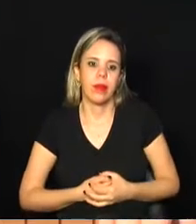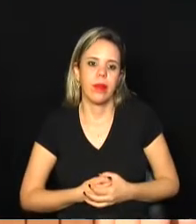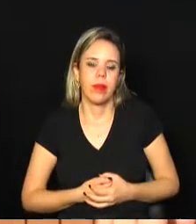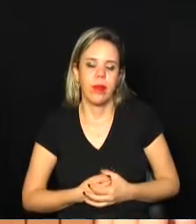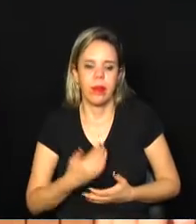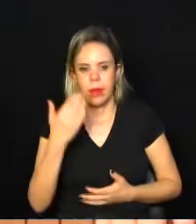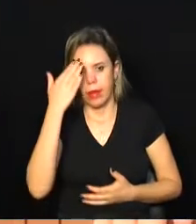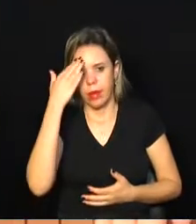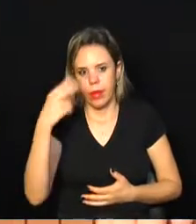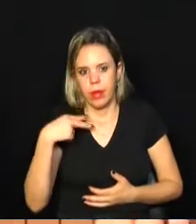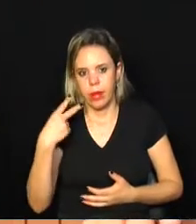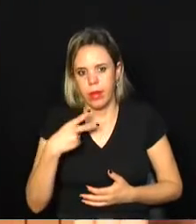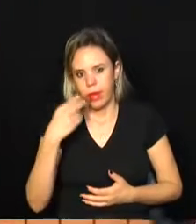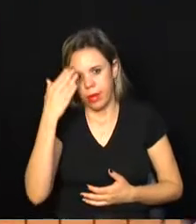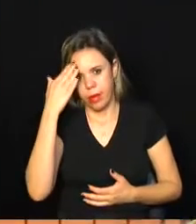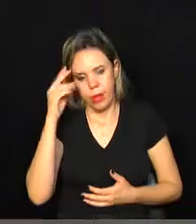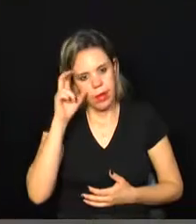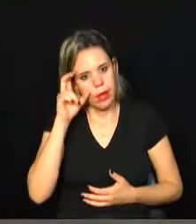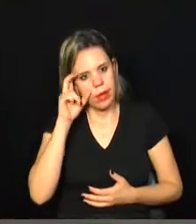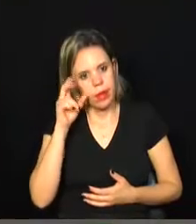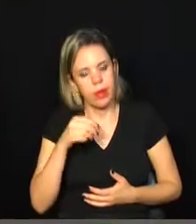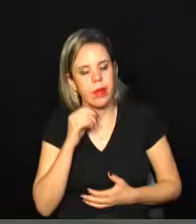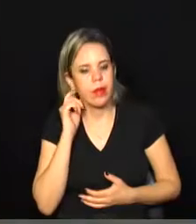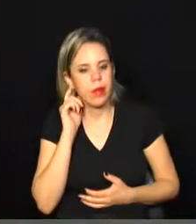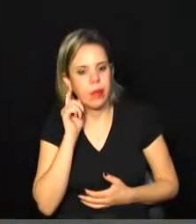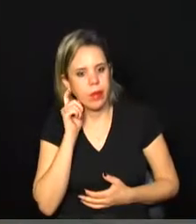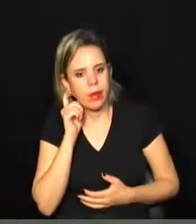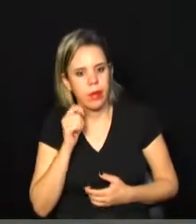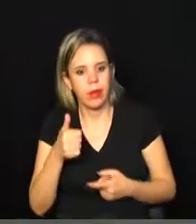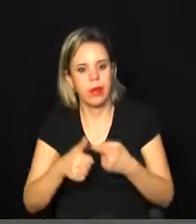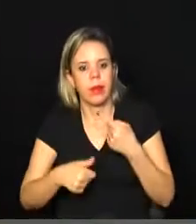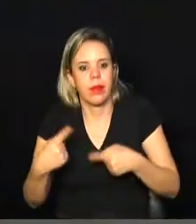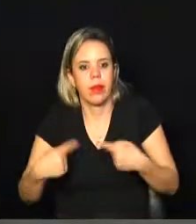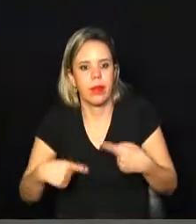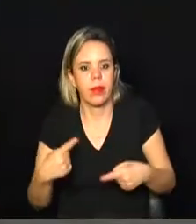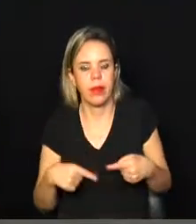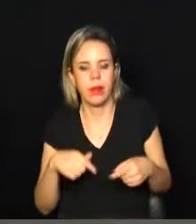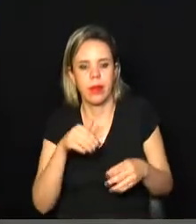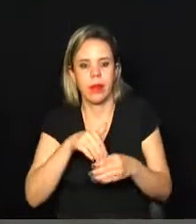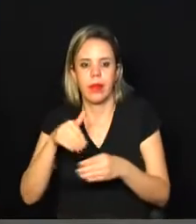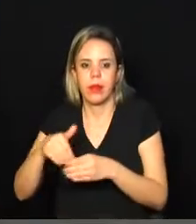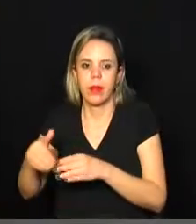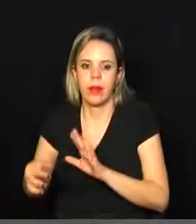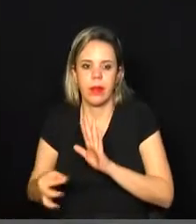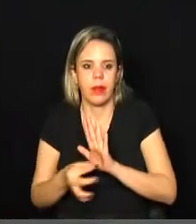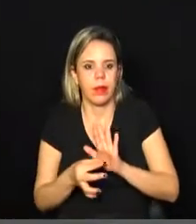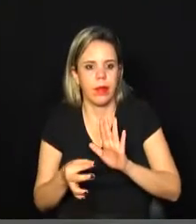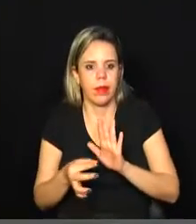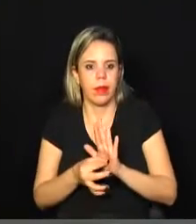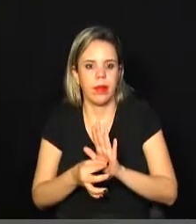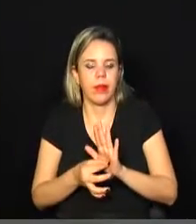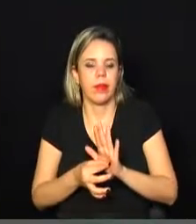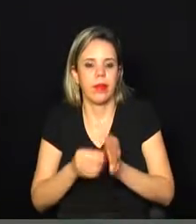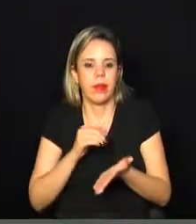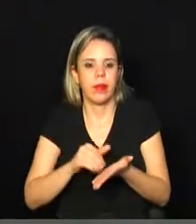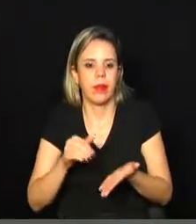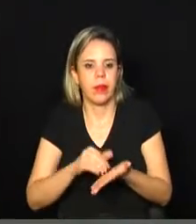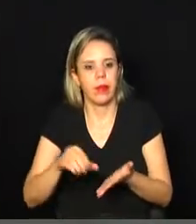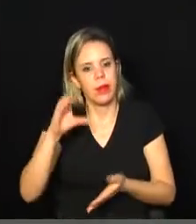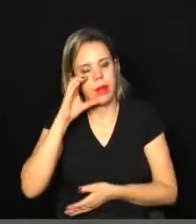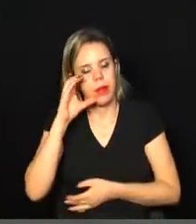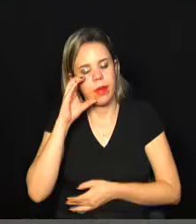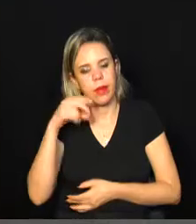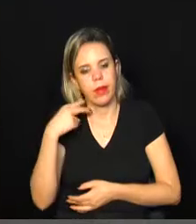obrigado Vereador obrigado Carlinhos primeira discussão e votação do parecer exarado pelo senhor Luiz